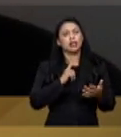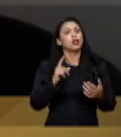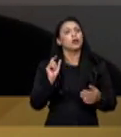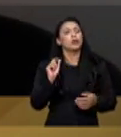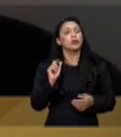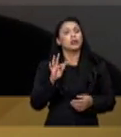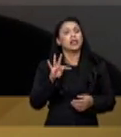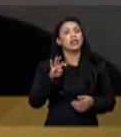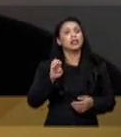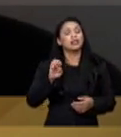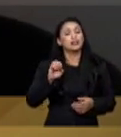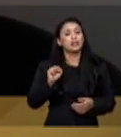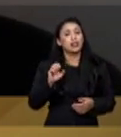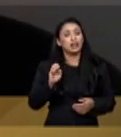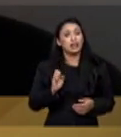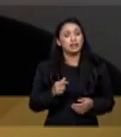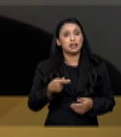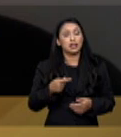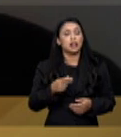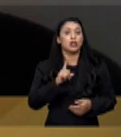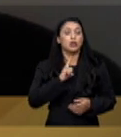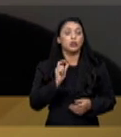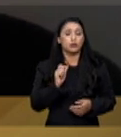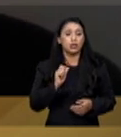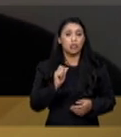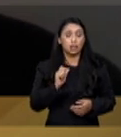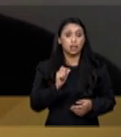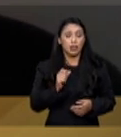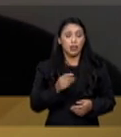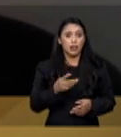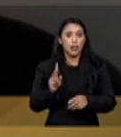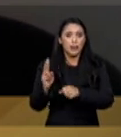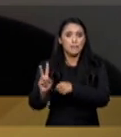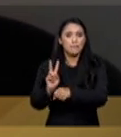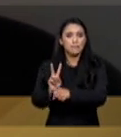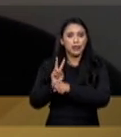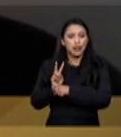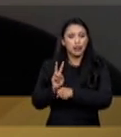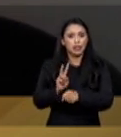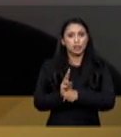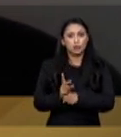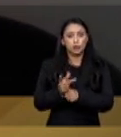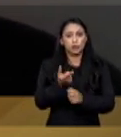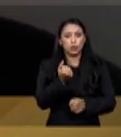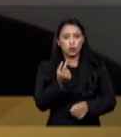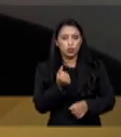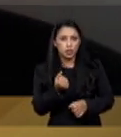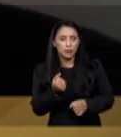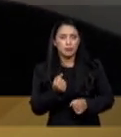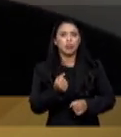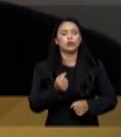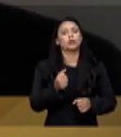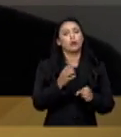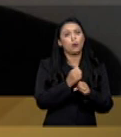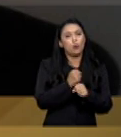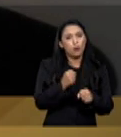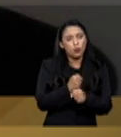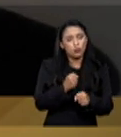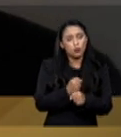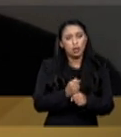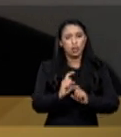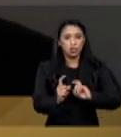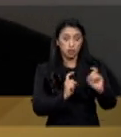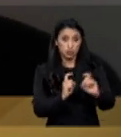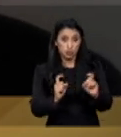à gestão de empréstimos consignados no Ministério do Planejamento, Orçamento e Gestão e